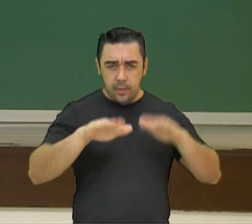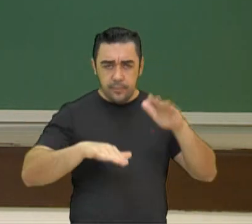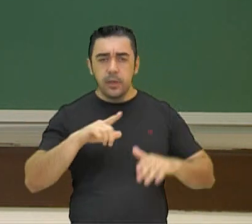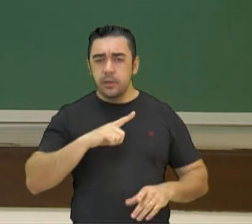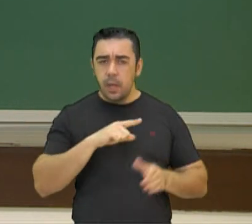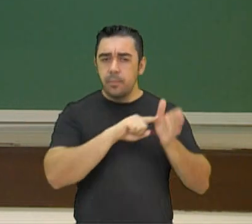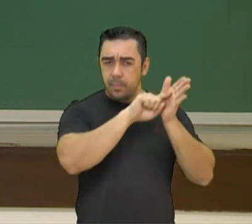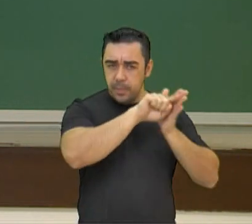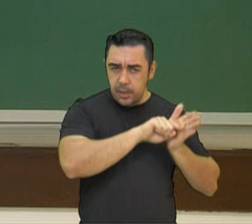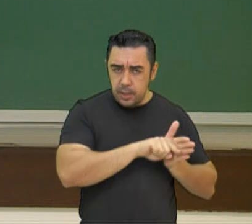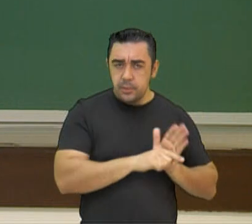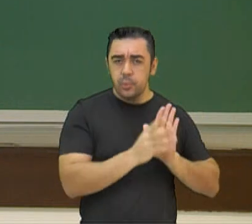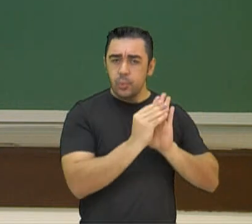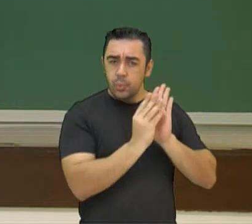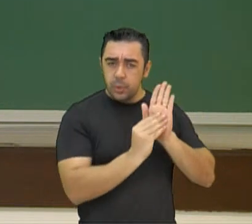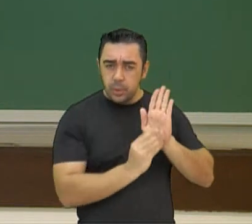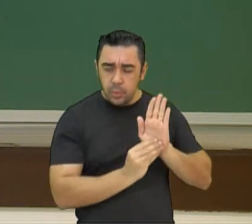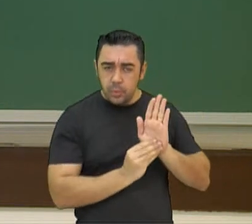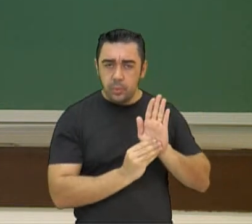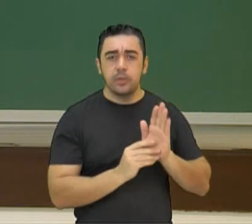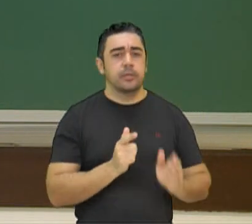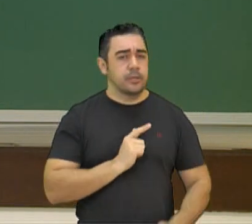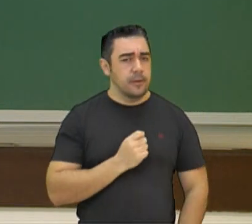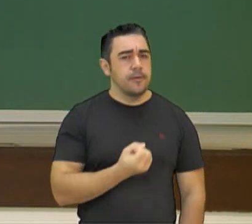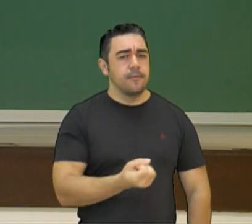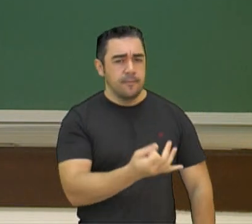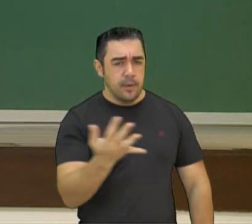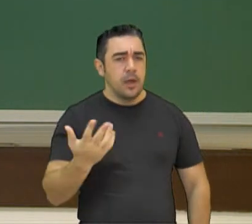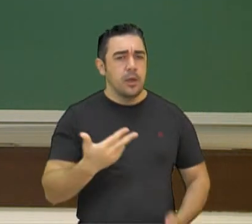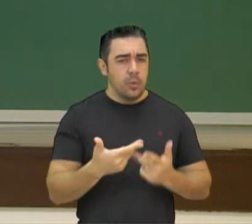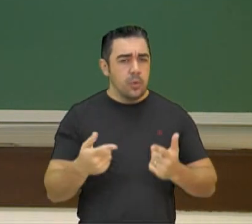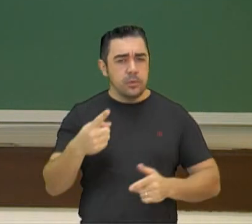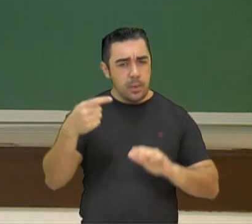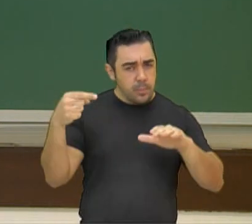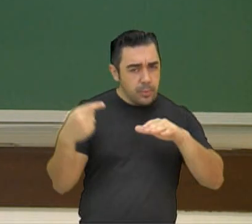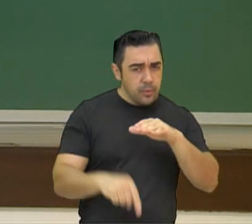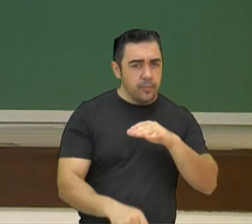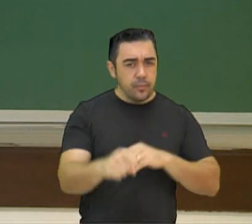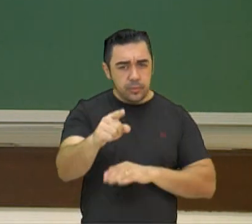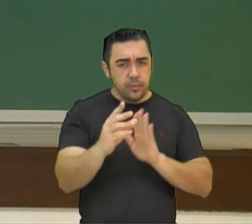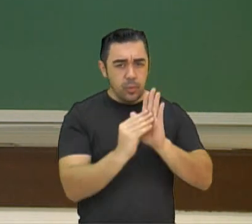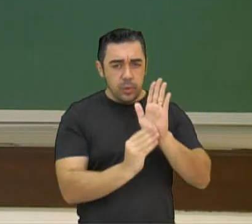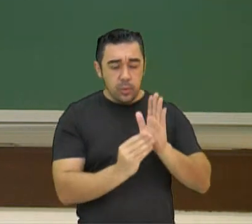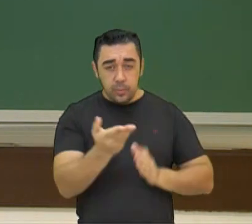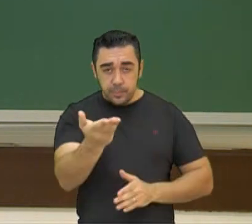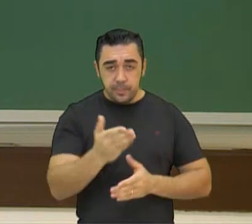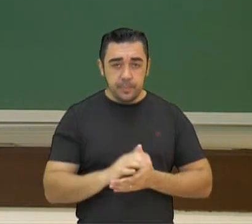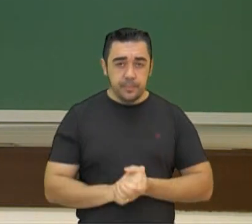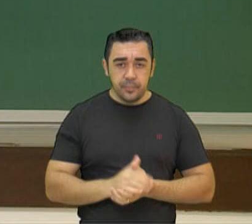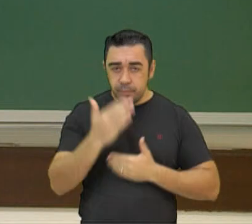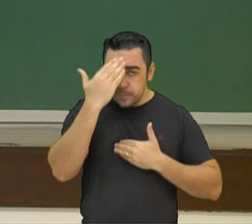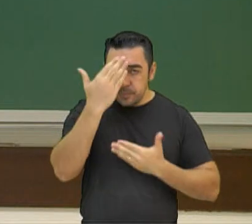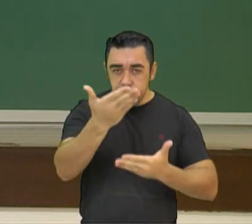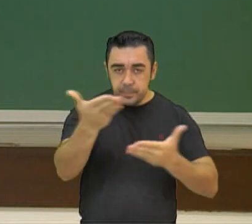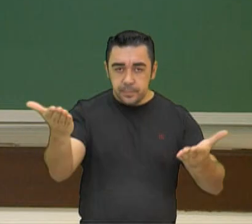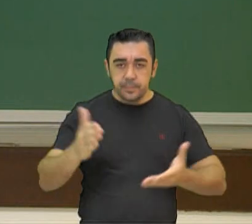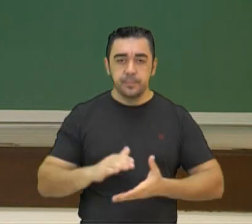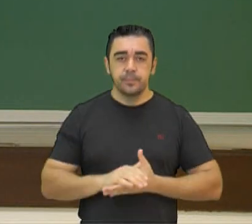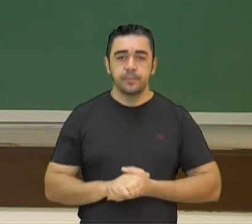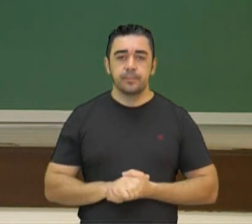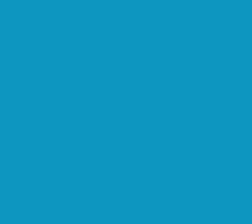gente pesquisou esse conteúdo. Tem bastante coisa para se aprofundar no seu conteúdo. Muito obrigado.